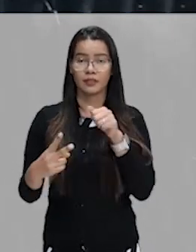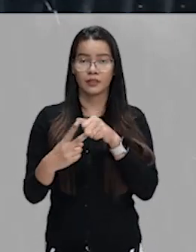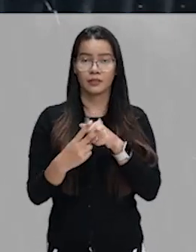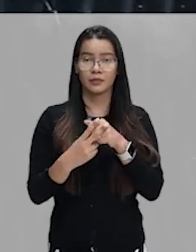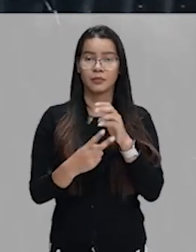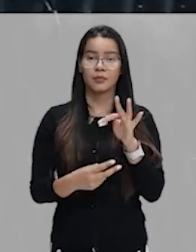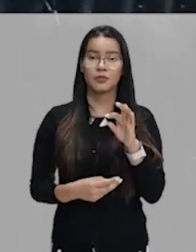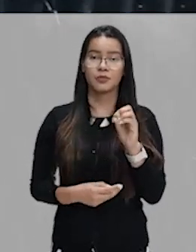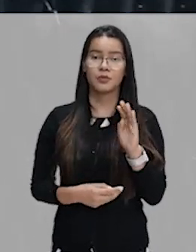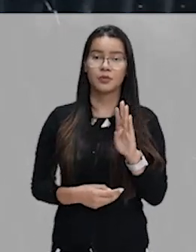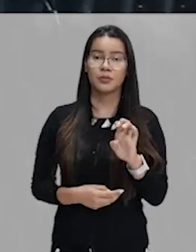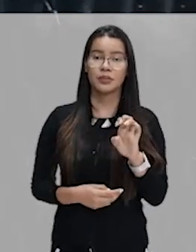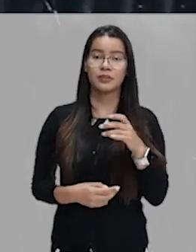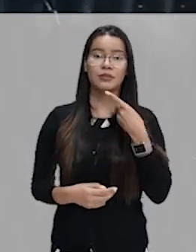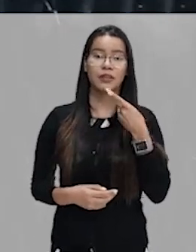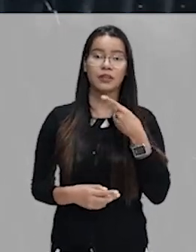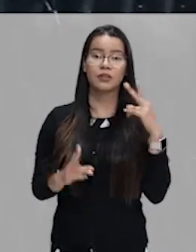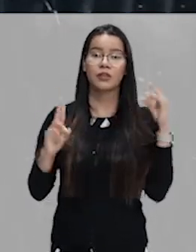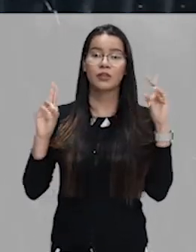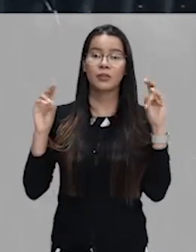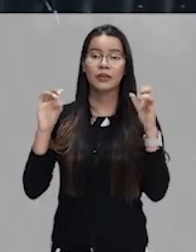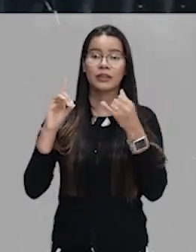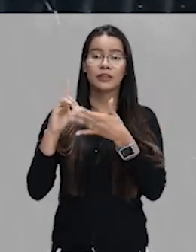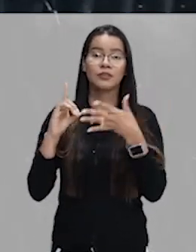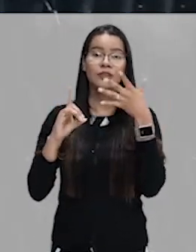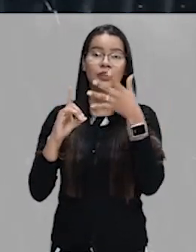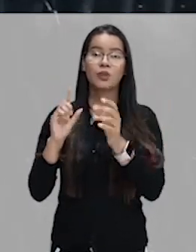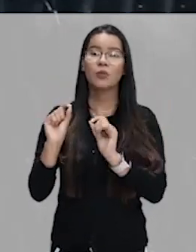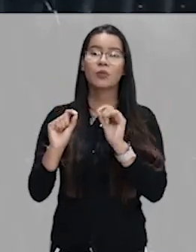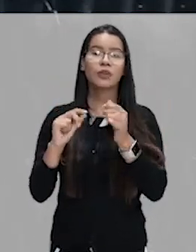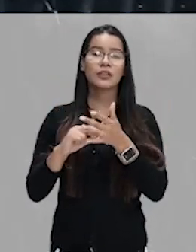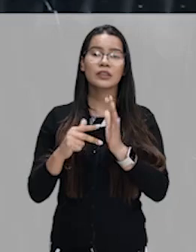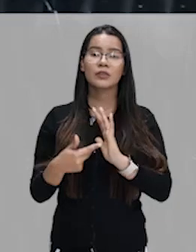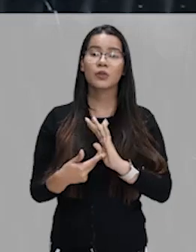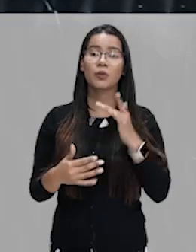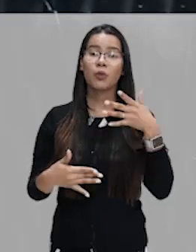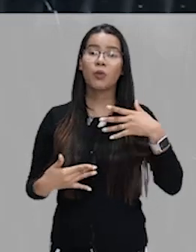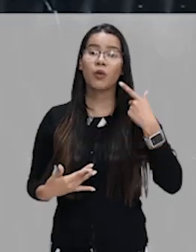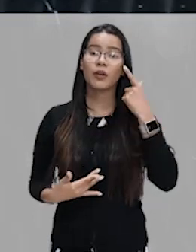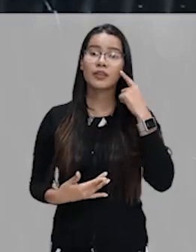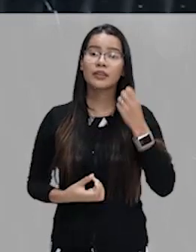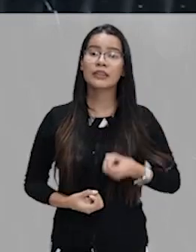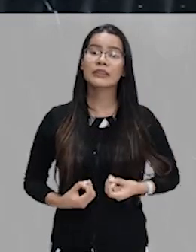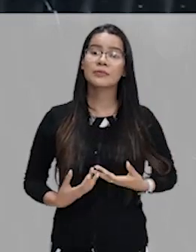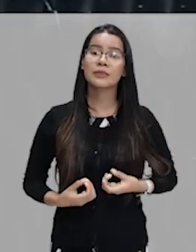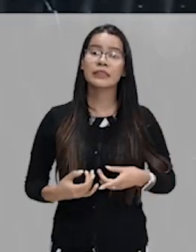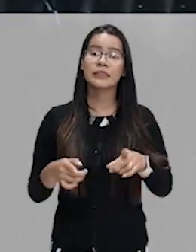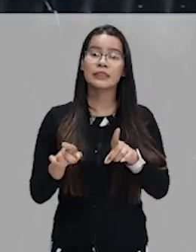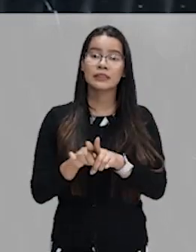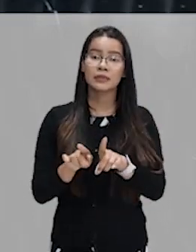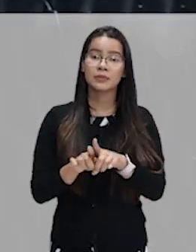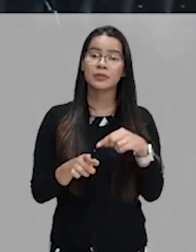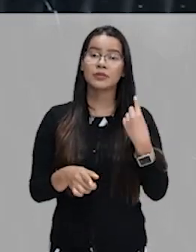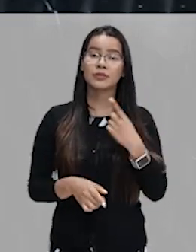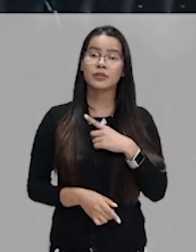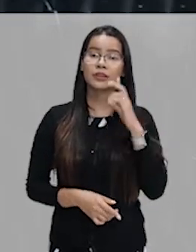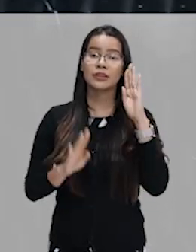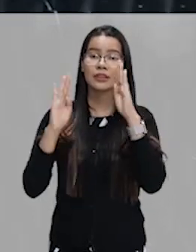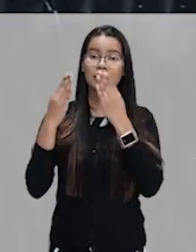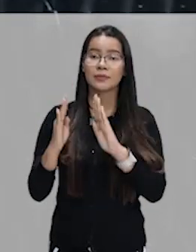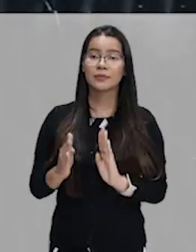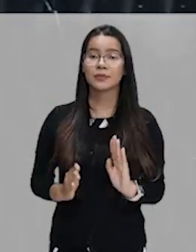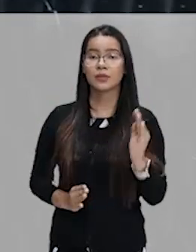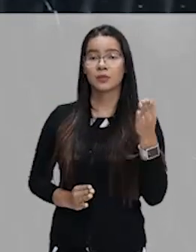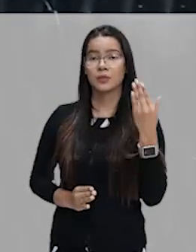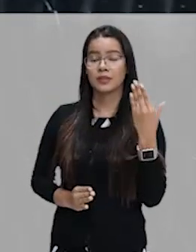da definição dele, o que ele significa, que tipo de ideia ele expressa. Vamos ver ele no passado,